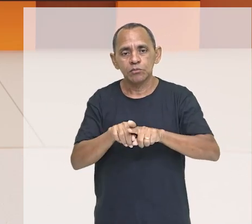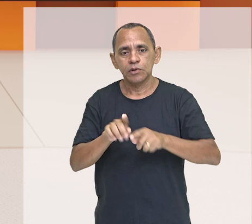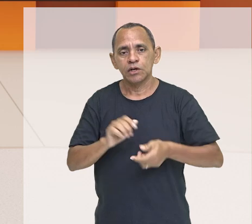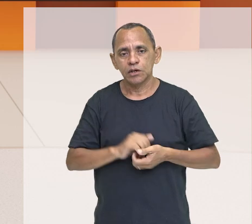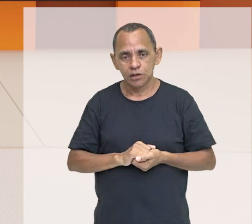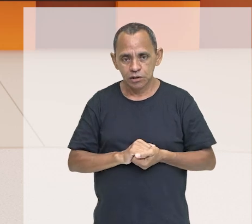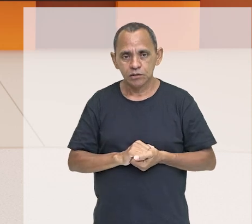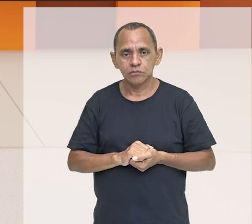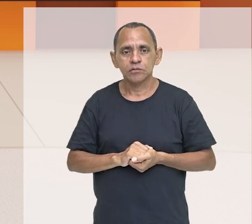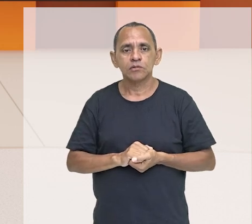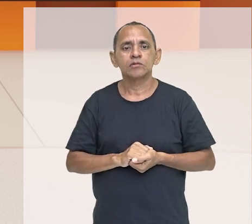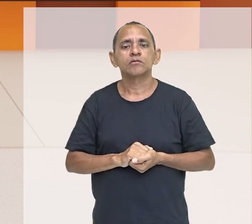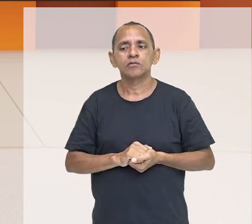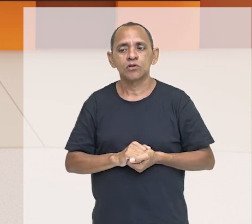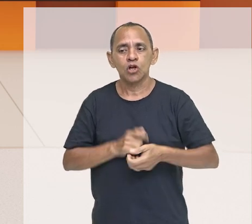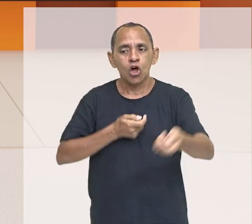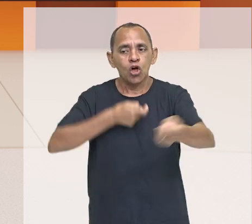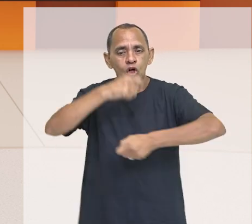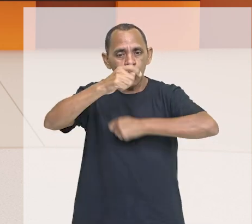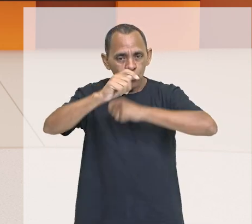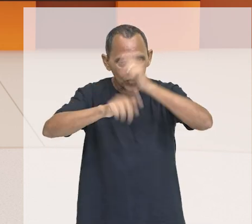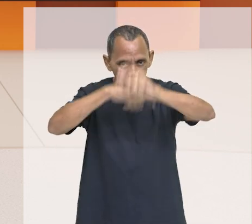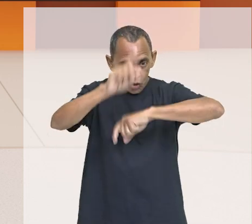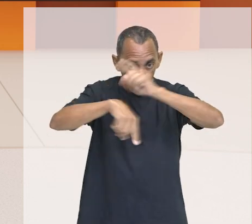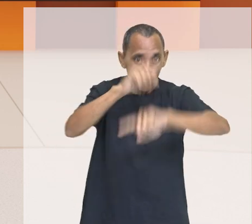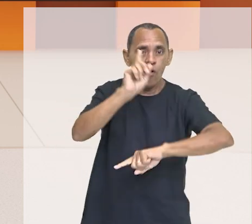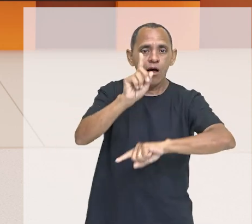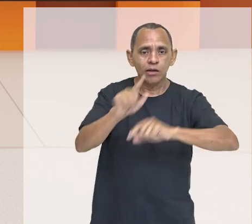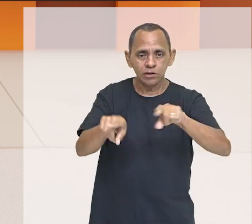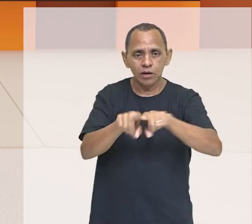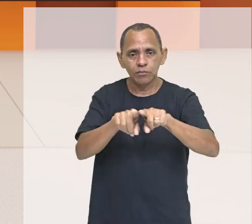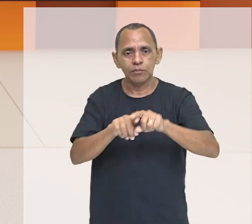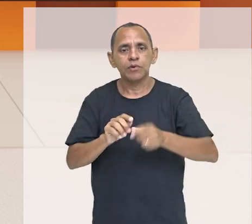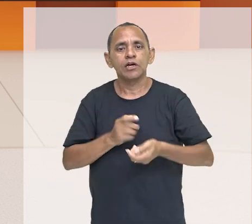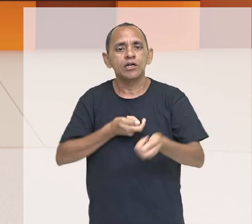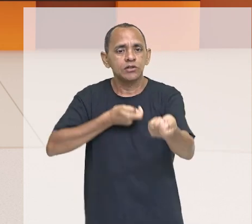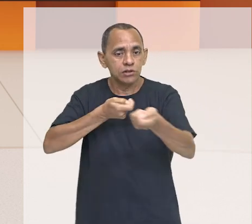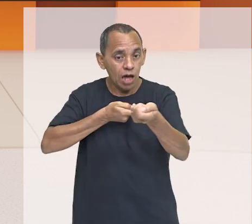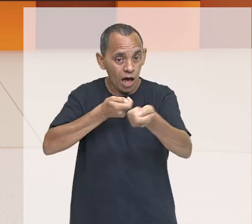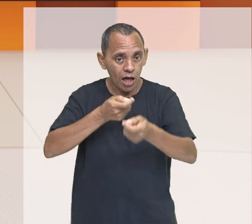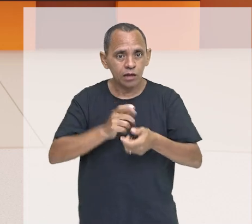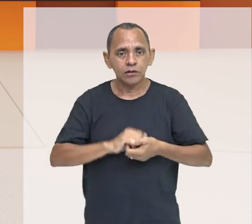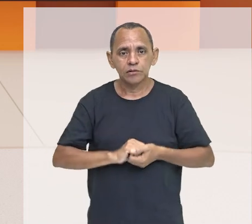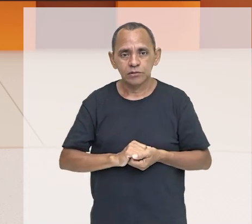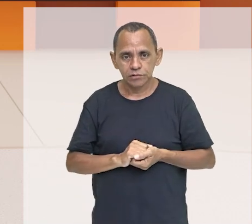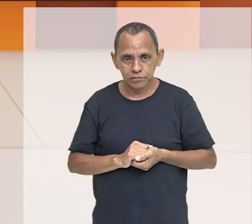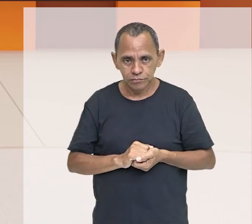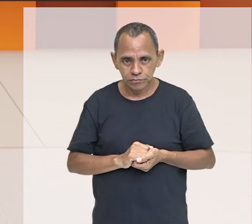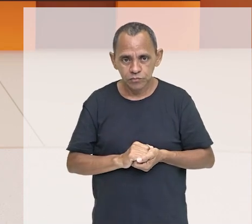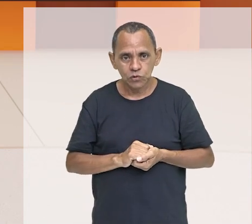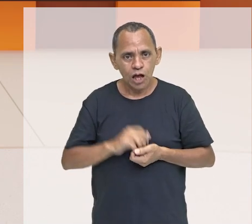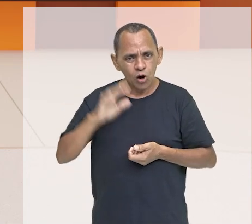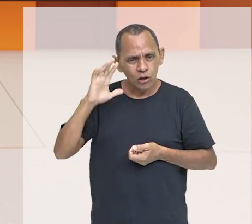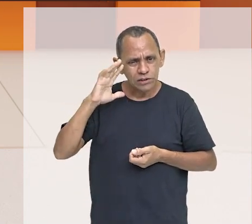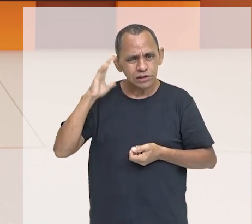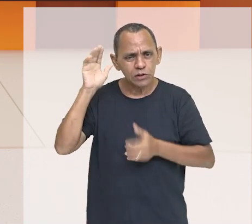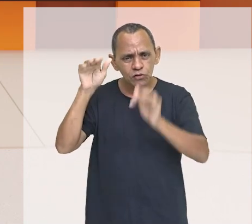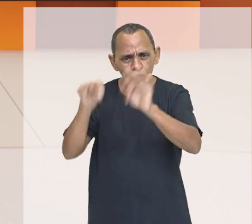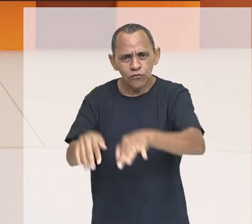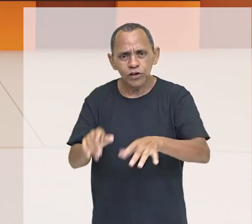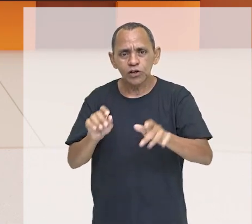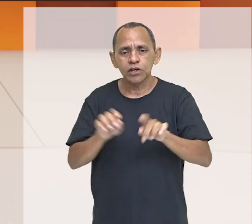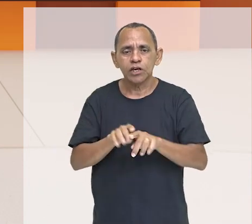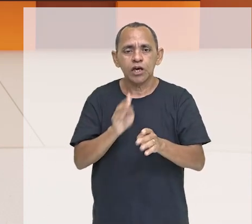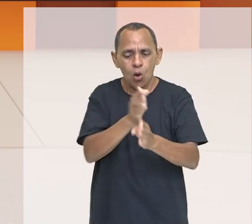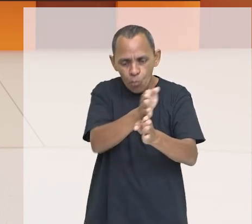corrida armamentista, atraso tecnológico na indústria e no campo, e evento que marca seu fim, a queda do Muro